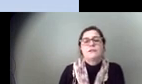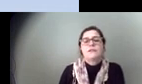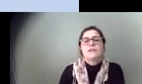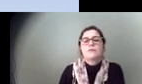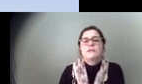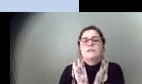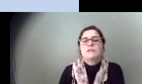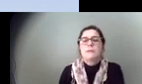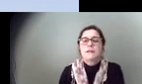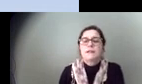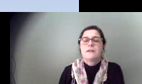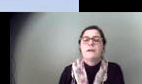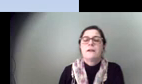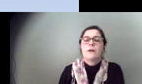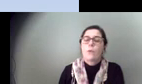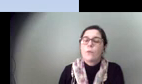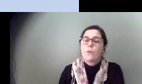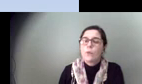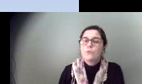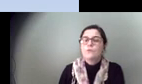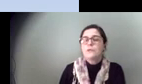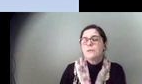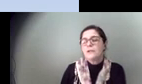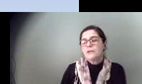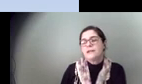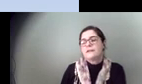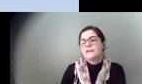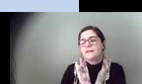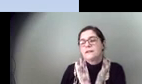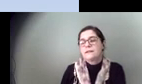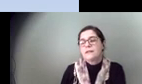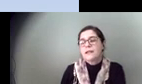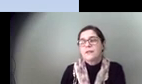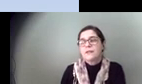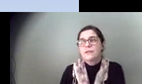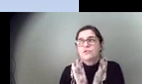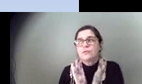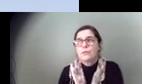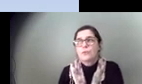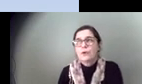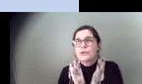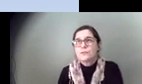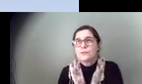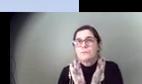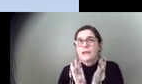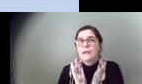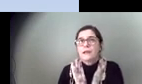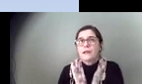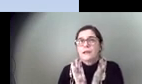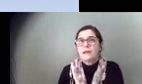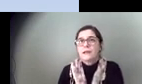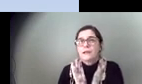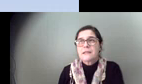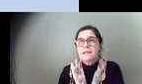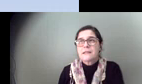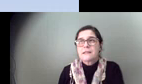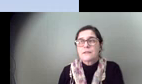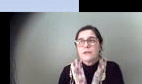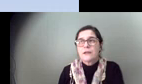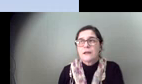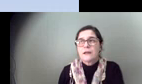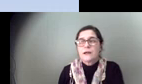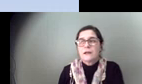formativo, que ele consiste em aprender com o outro e melhorar. Então, é claro que a gente não pode